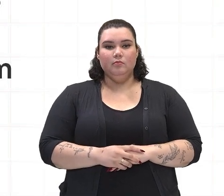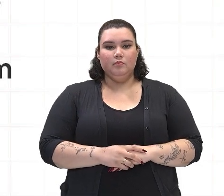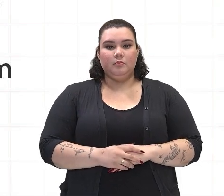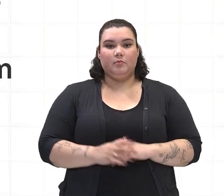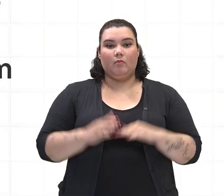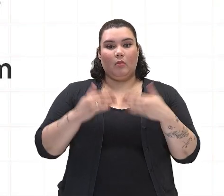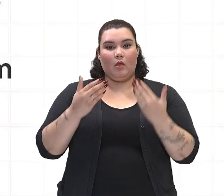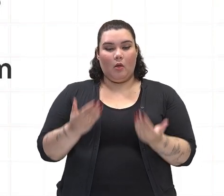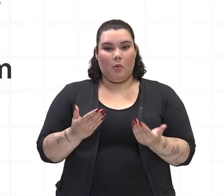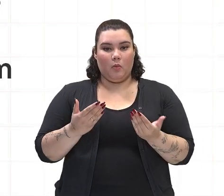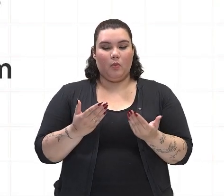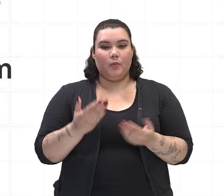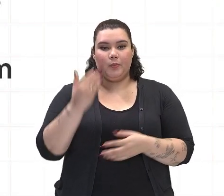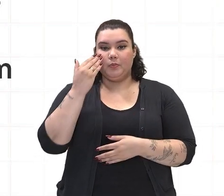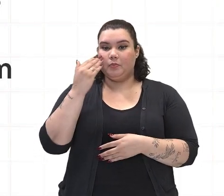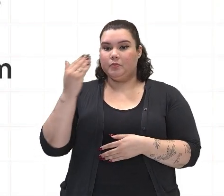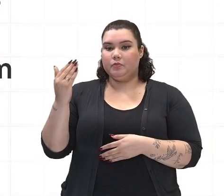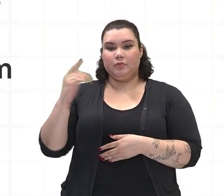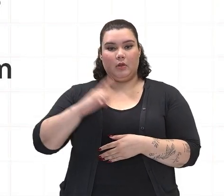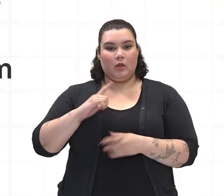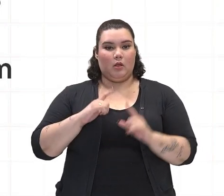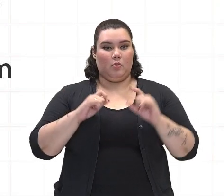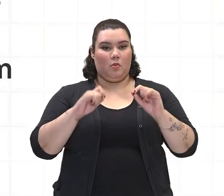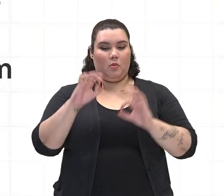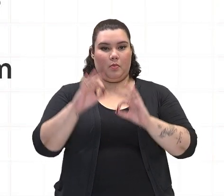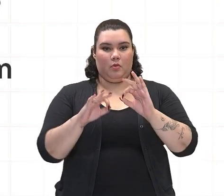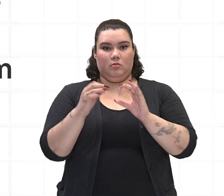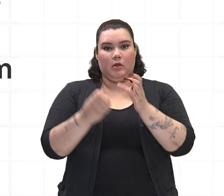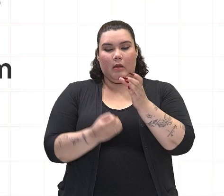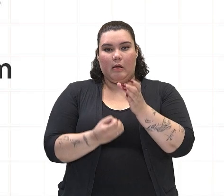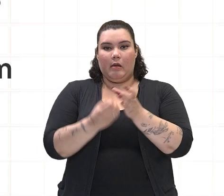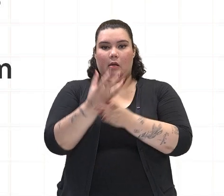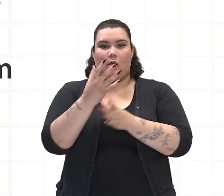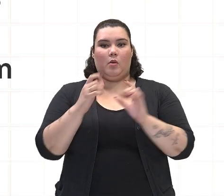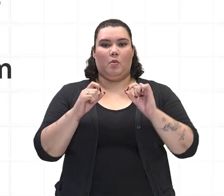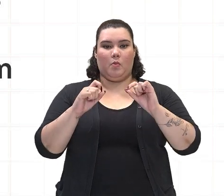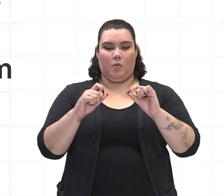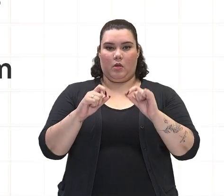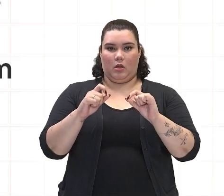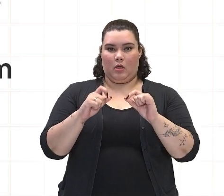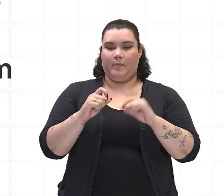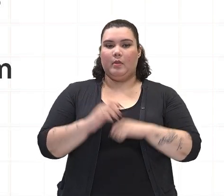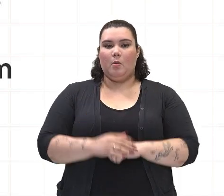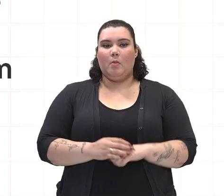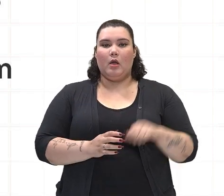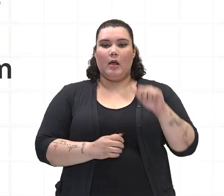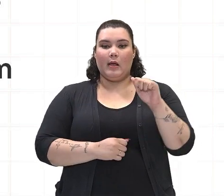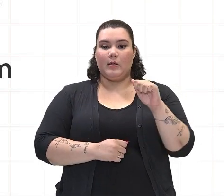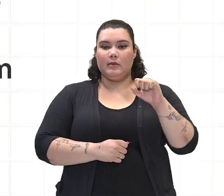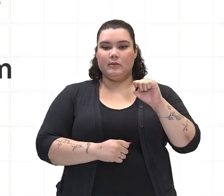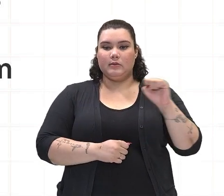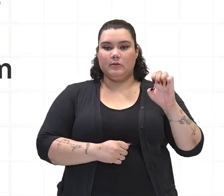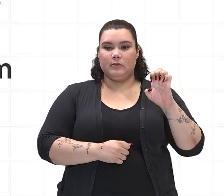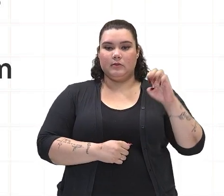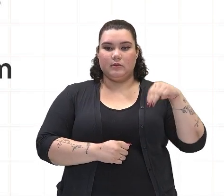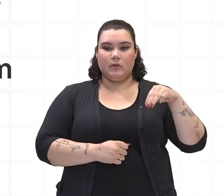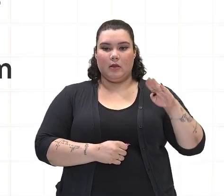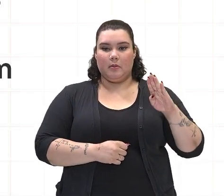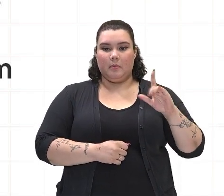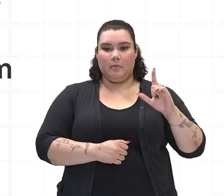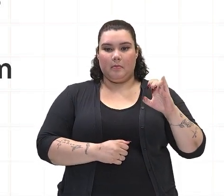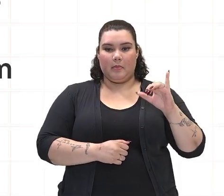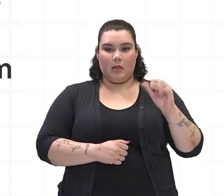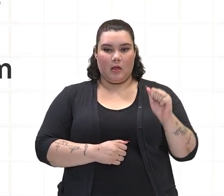nesse momento em que nós vamos ter o processo de formação de uma Assembleia Nacional Constituinte, que depois vai se tornar uma Assembleia